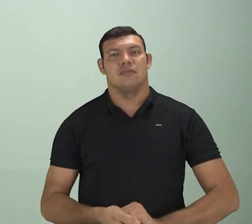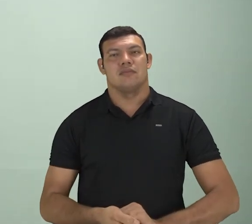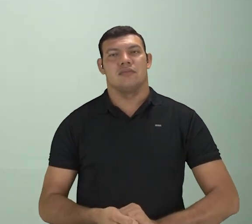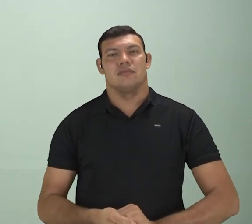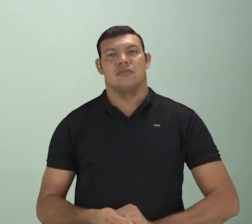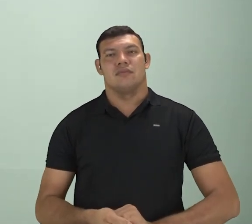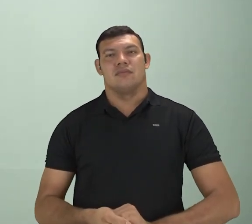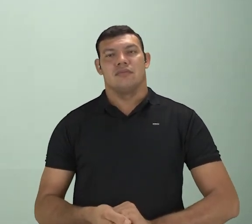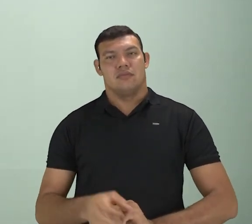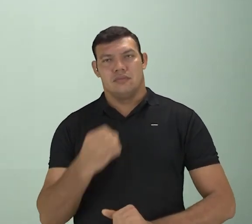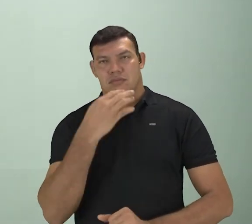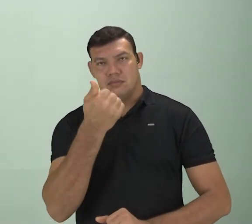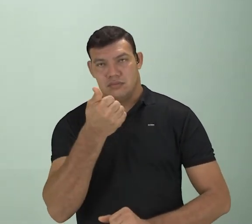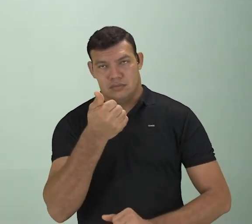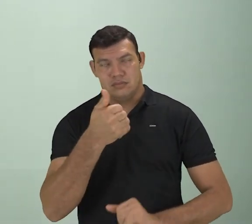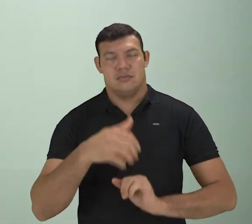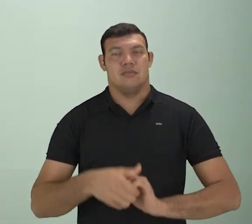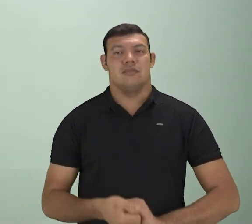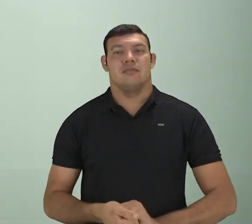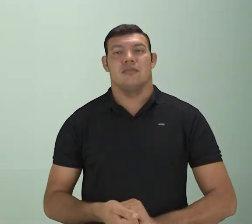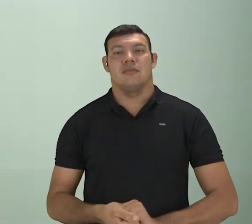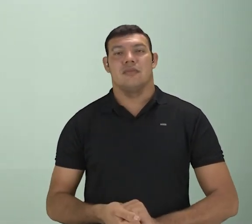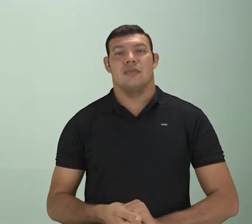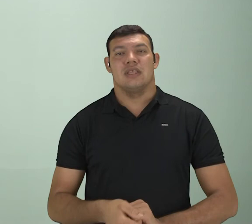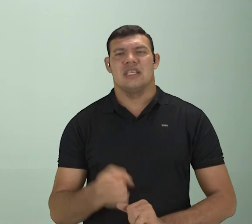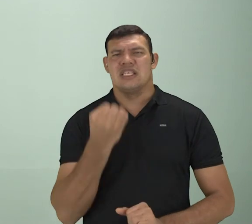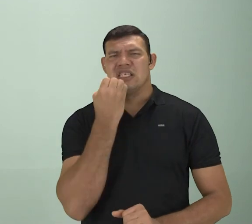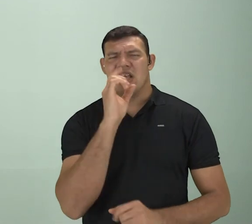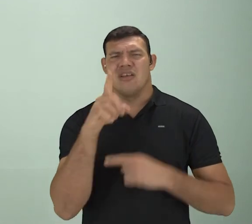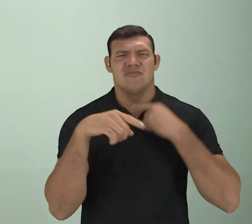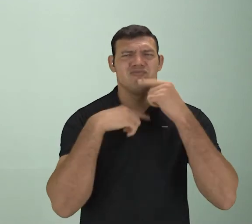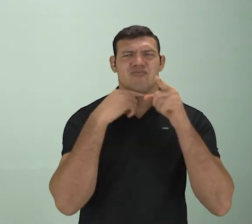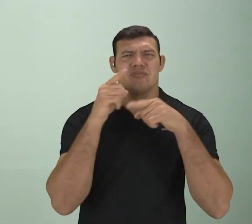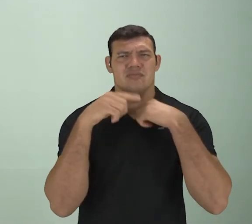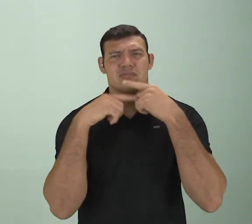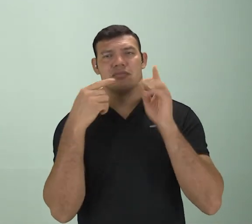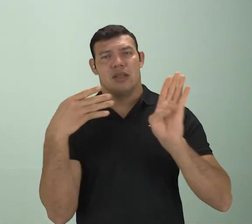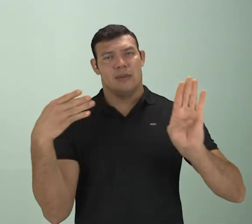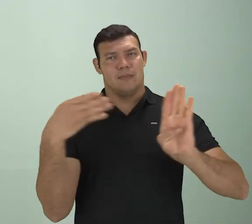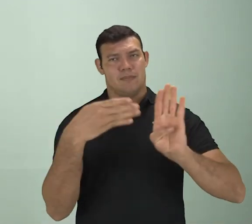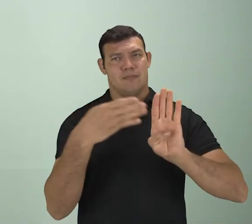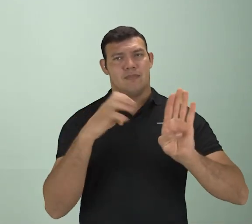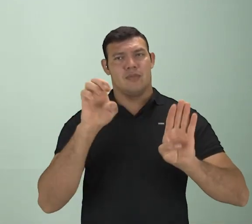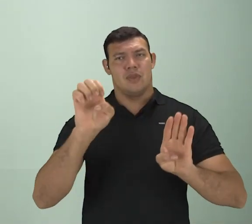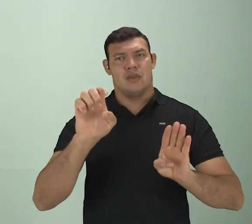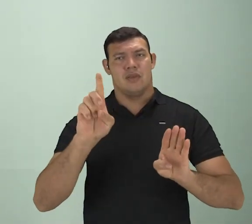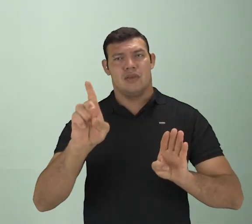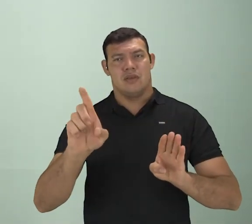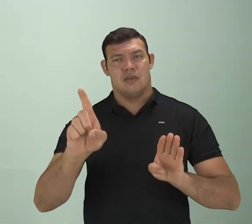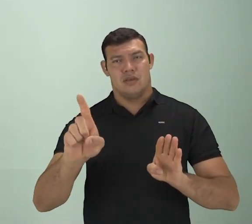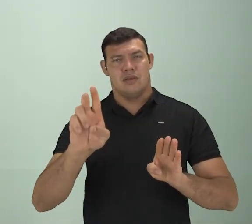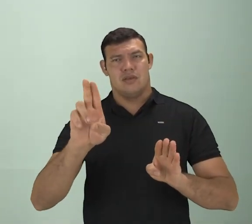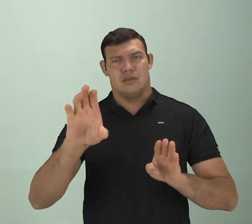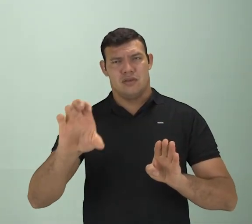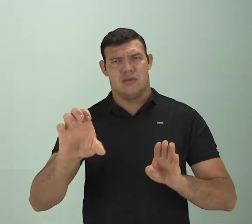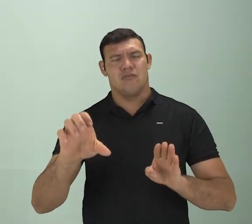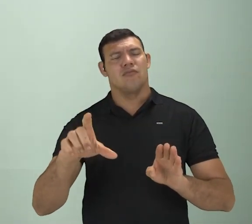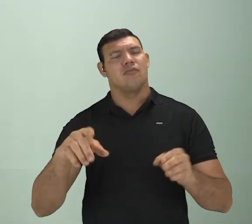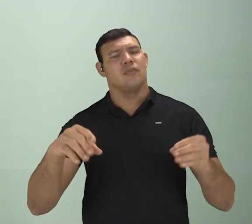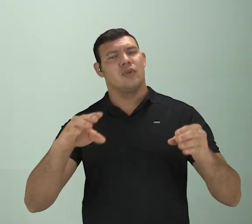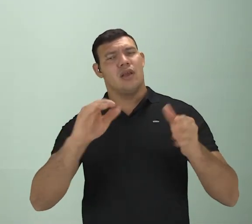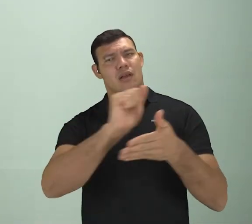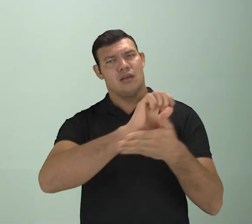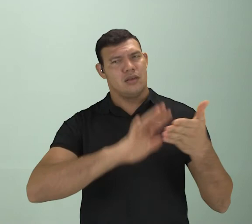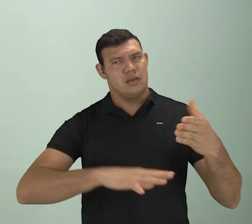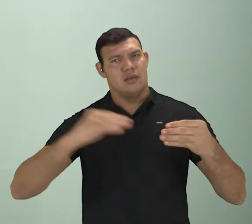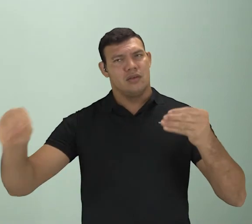fer olá tudo bem se você tiver alguma dúvida nós também temos na plataforma medo que alguns exercícios especificamente